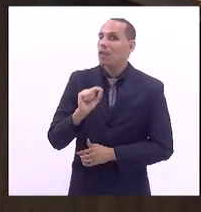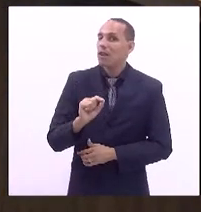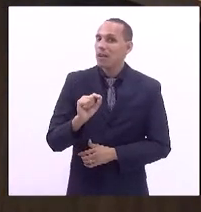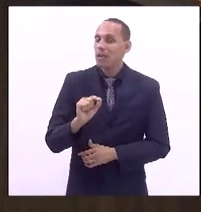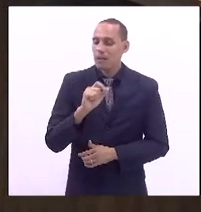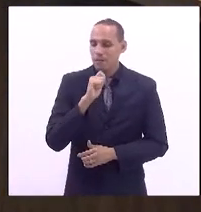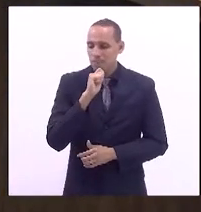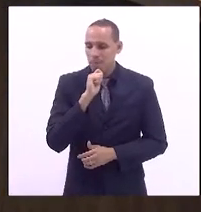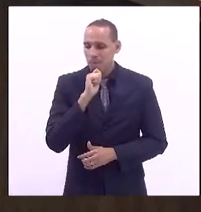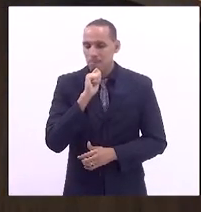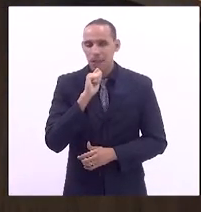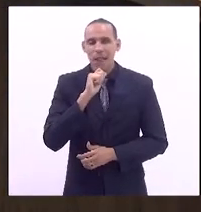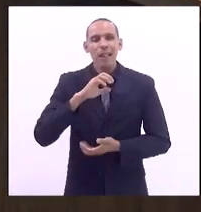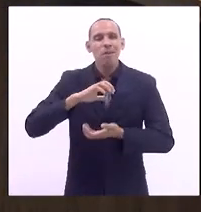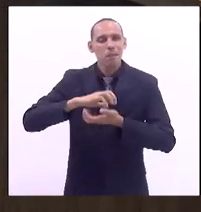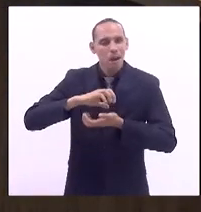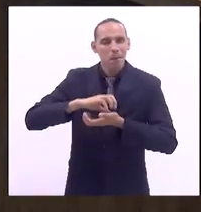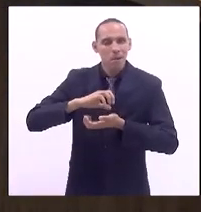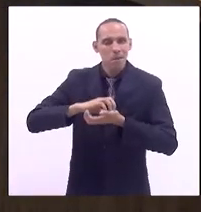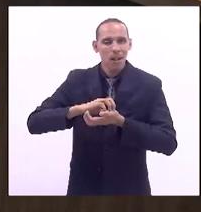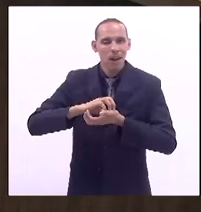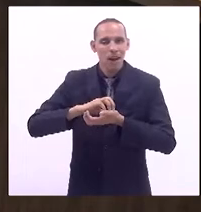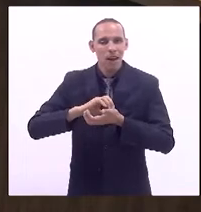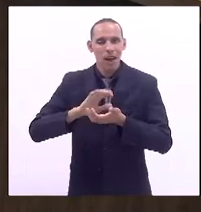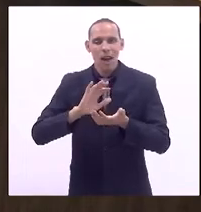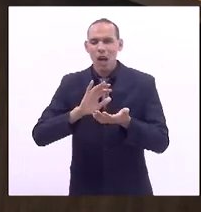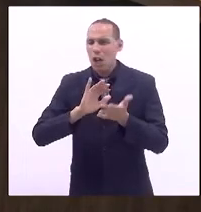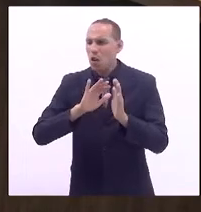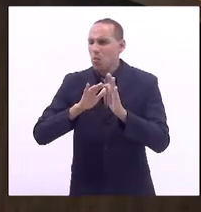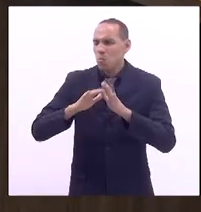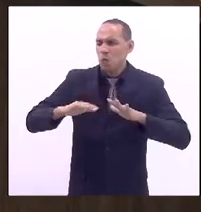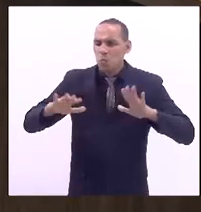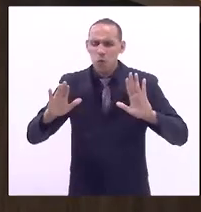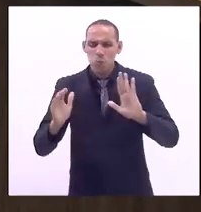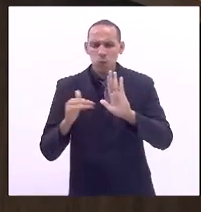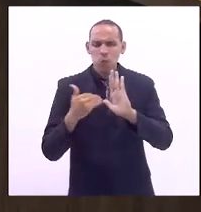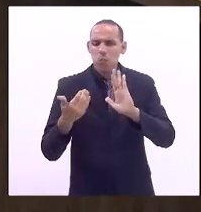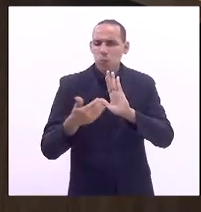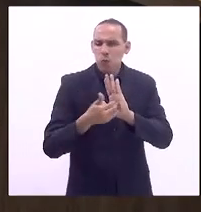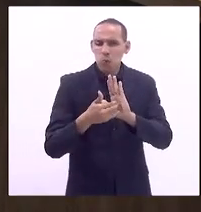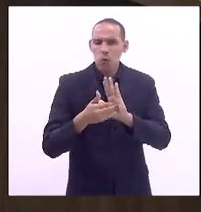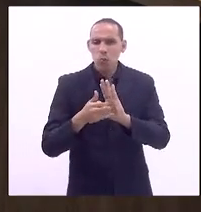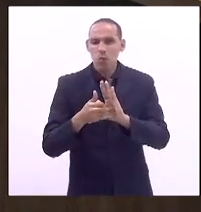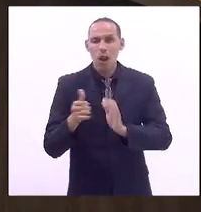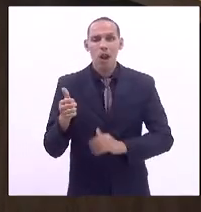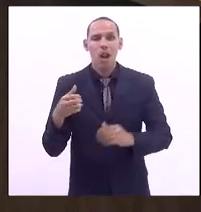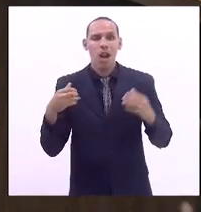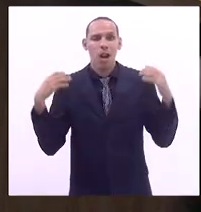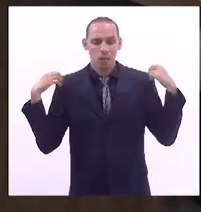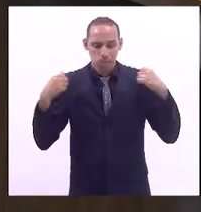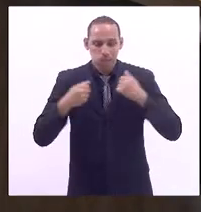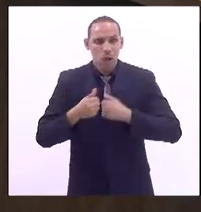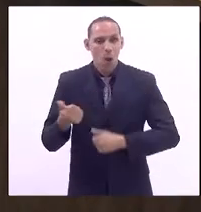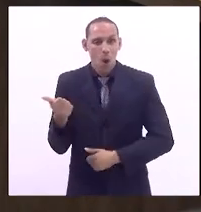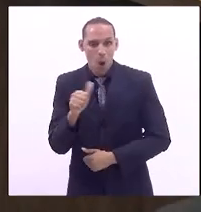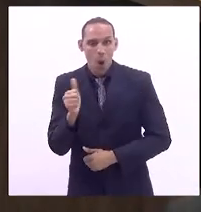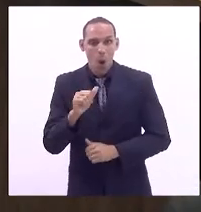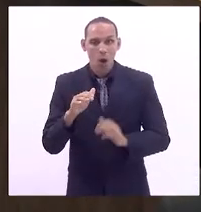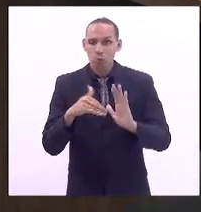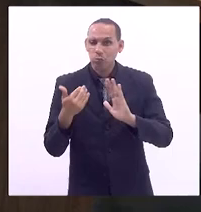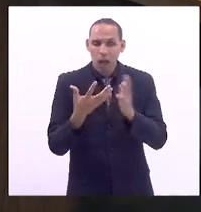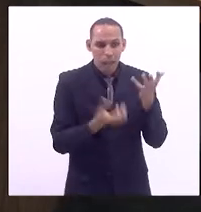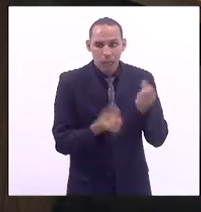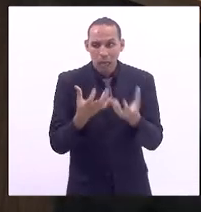Federal a unanimidade de interpretação entre os 11 ministros muitas vezes